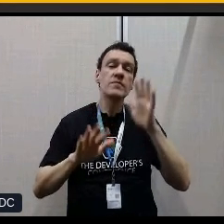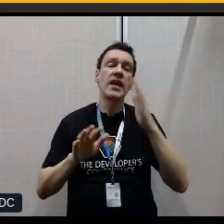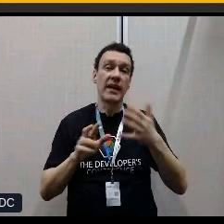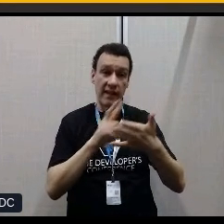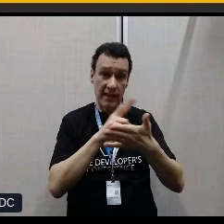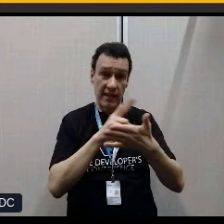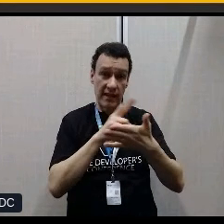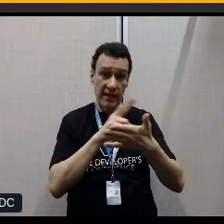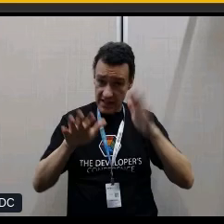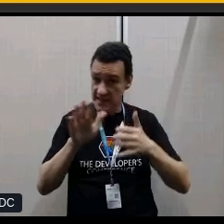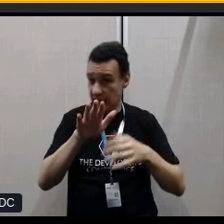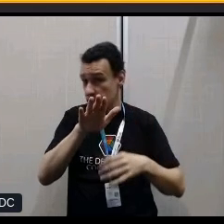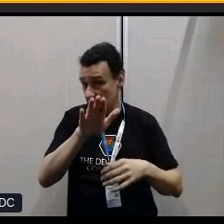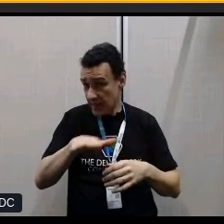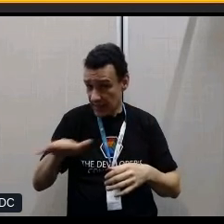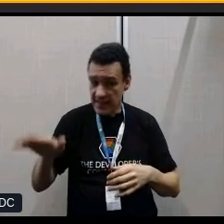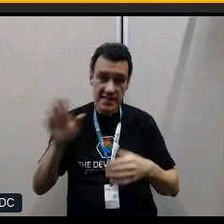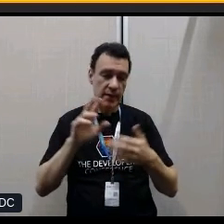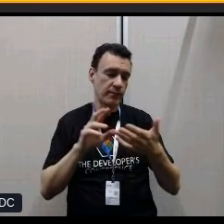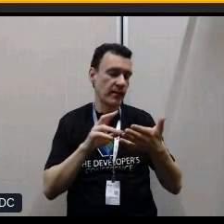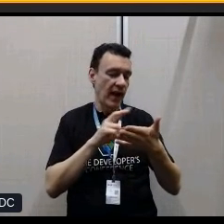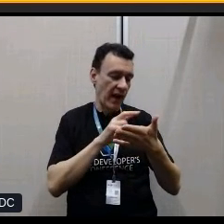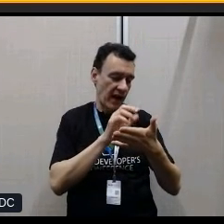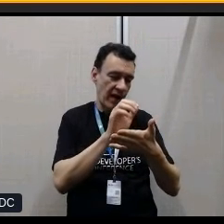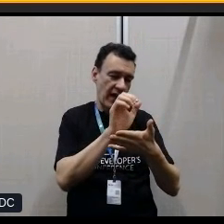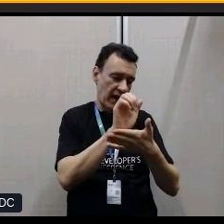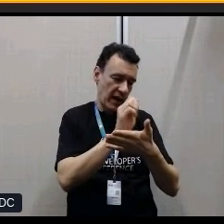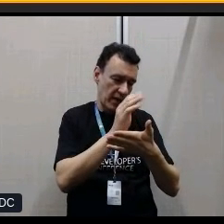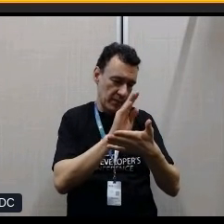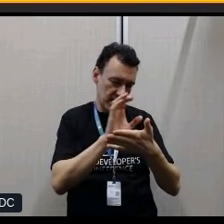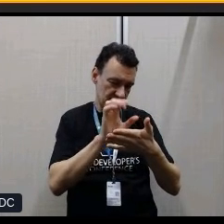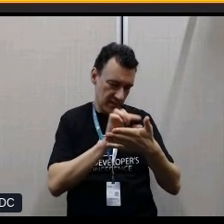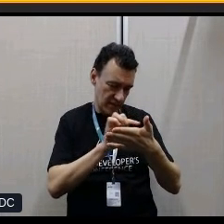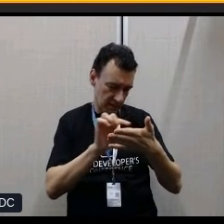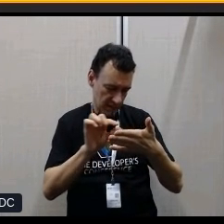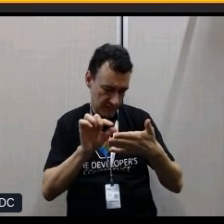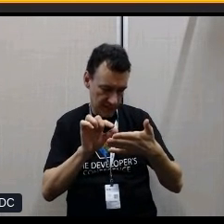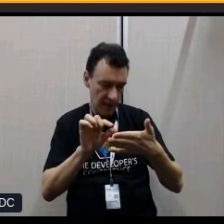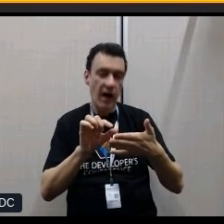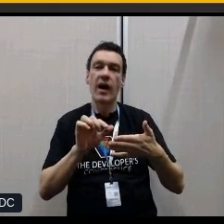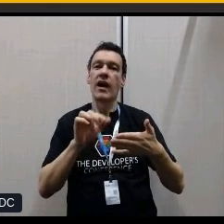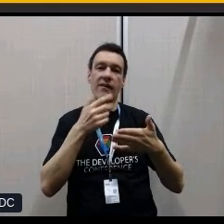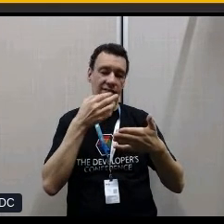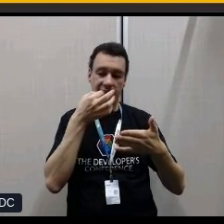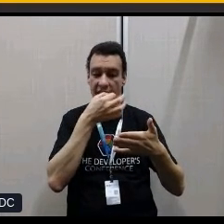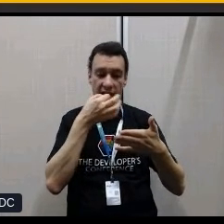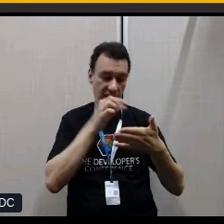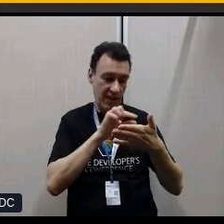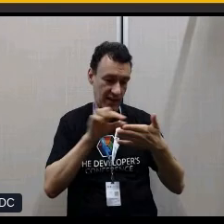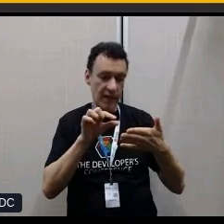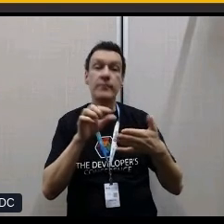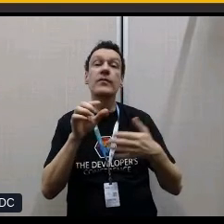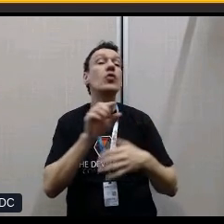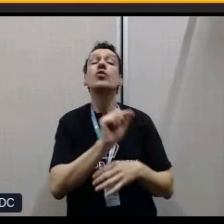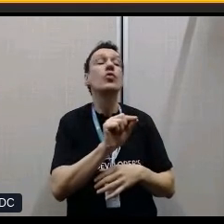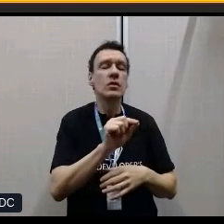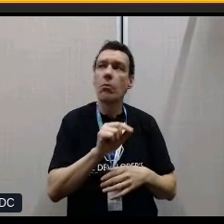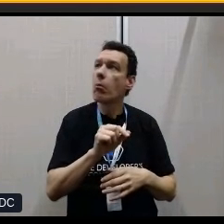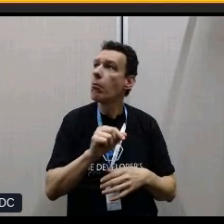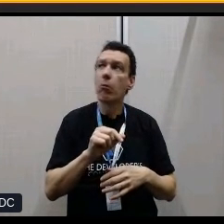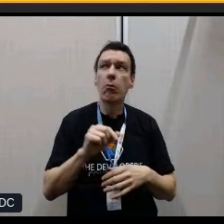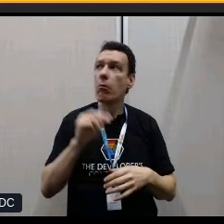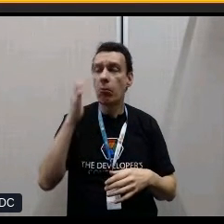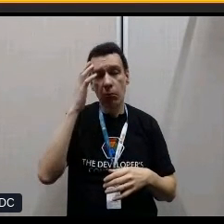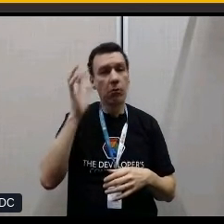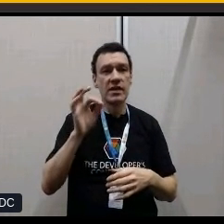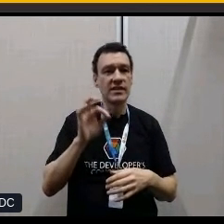está lendo? Estou lendo ABC. O que você leu? Não sei. Ela até conseguiu ler, mas ela não conseguiu